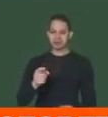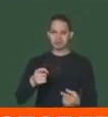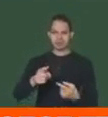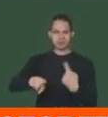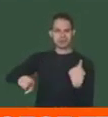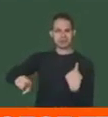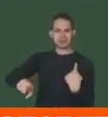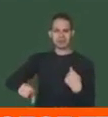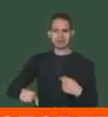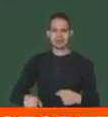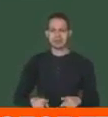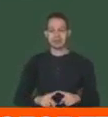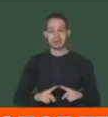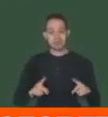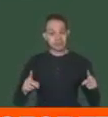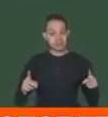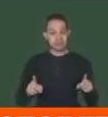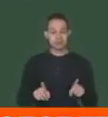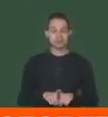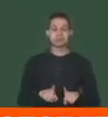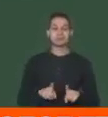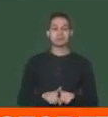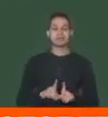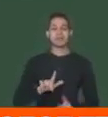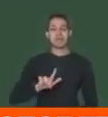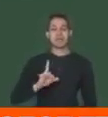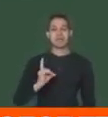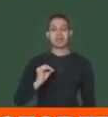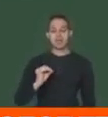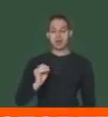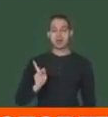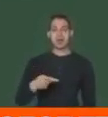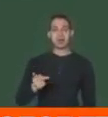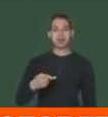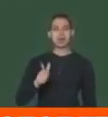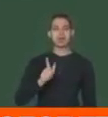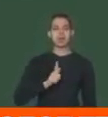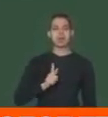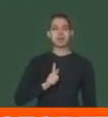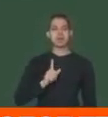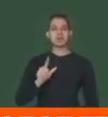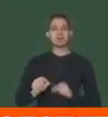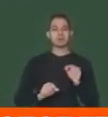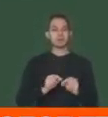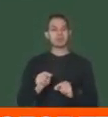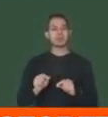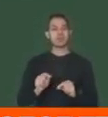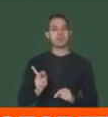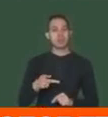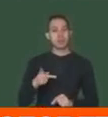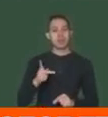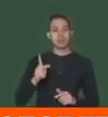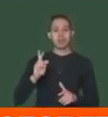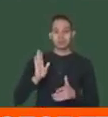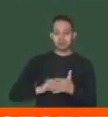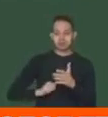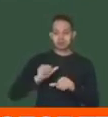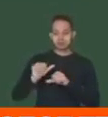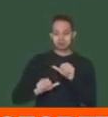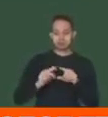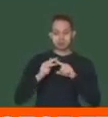Mas além disso, ela mantém um vício que é preciso ser derrotado no Congresso Nacional, que é essa tal